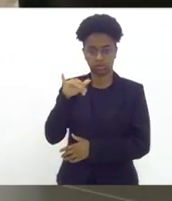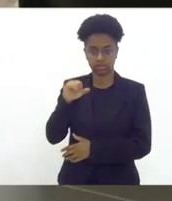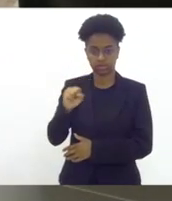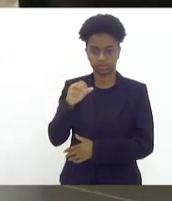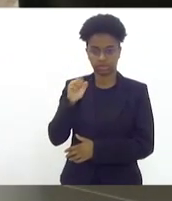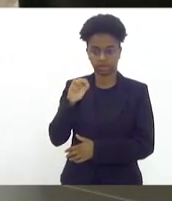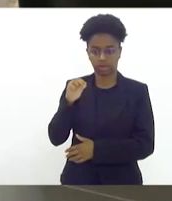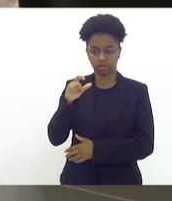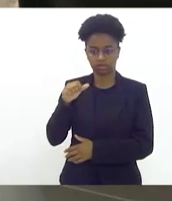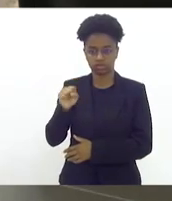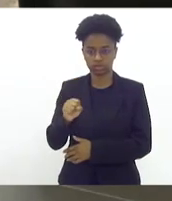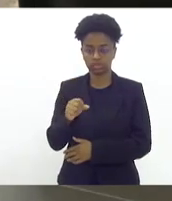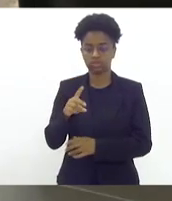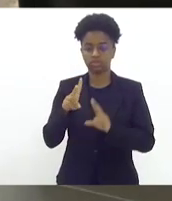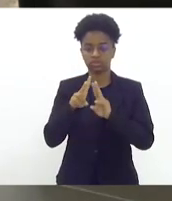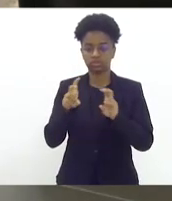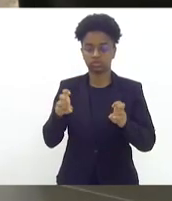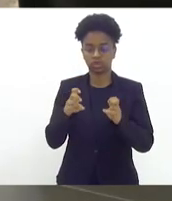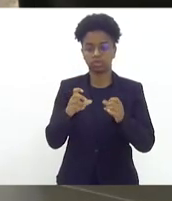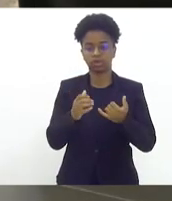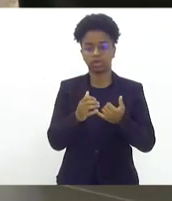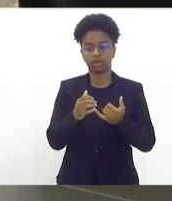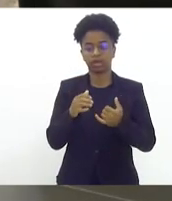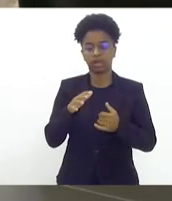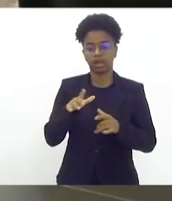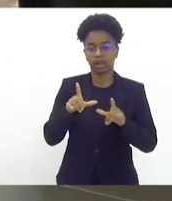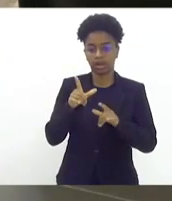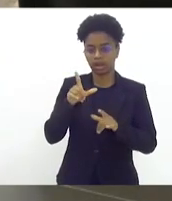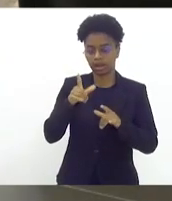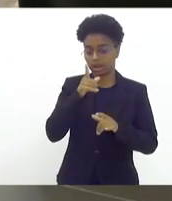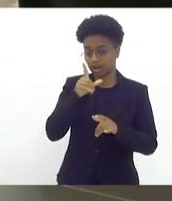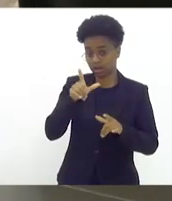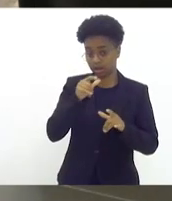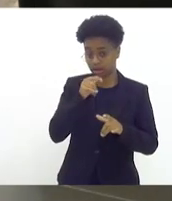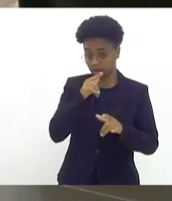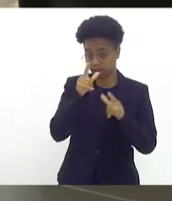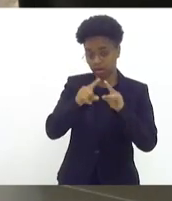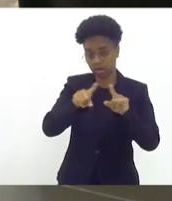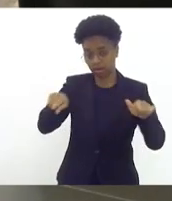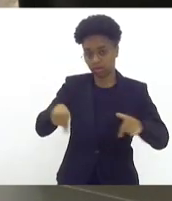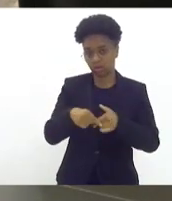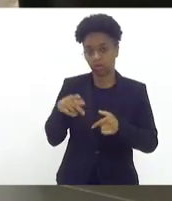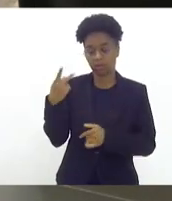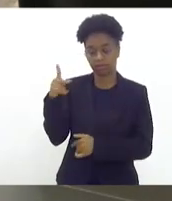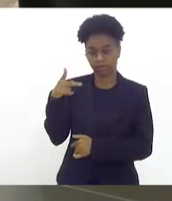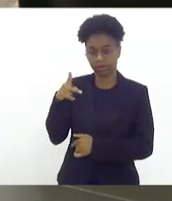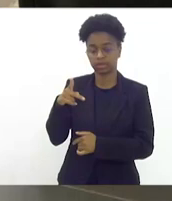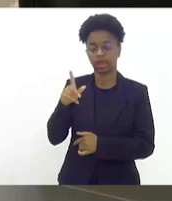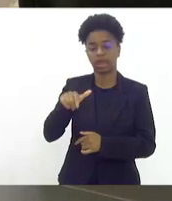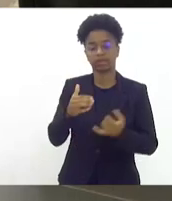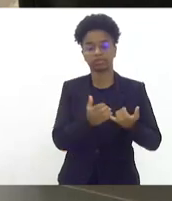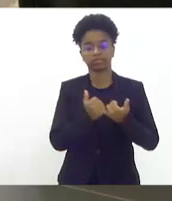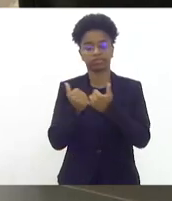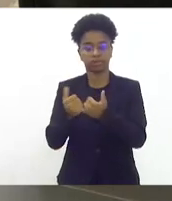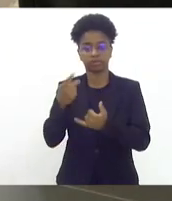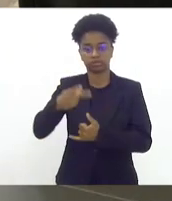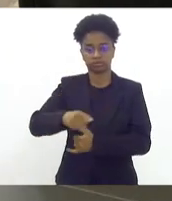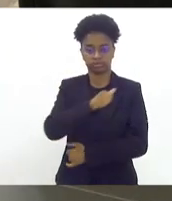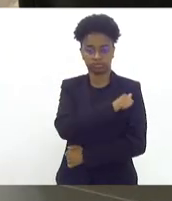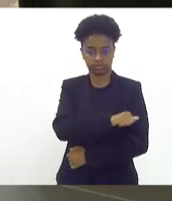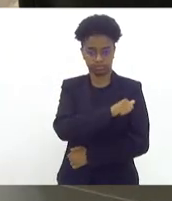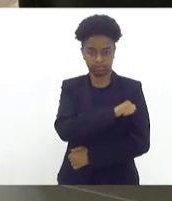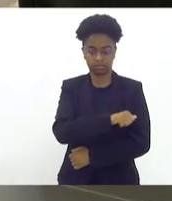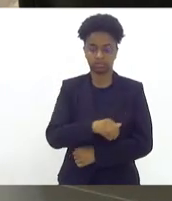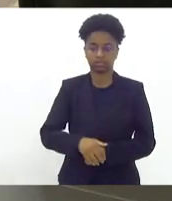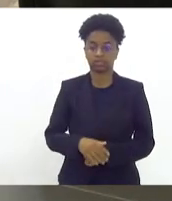que determina o tombamento da Lagoa de Piratininga como patrimônio público ambiental, paisagístico, histórico e cultural do Estado do Rio de Janeiro. O parecer